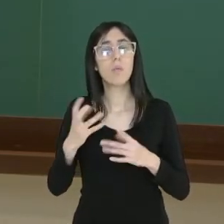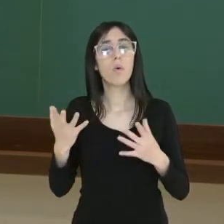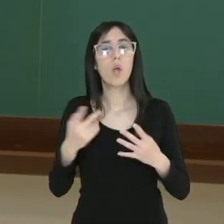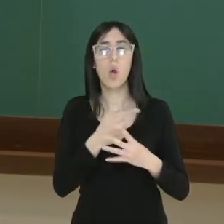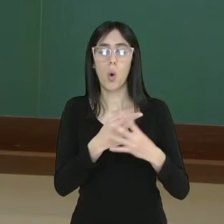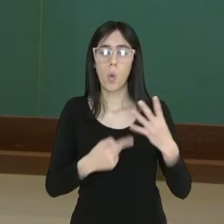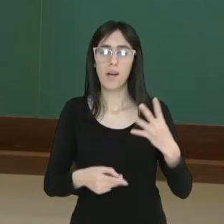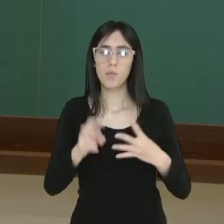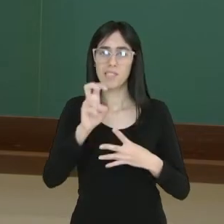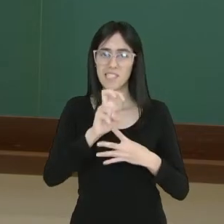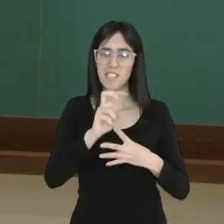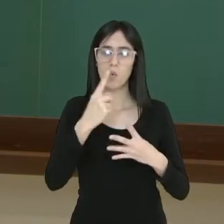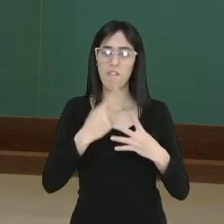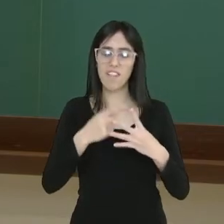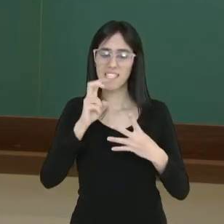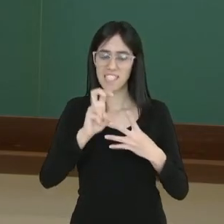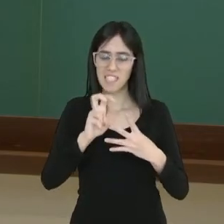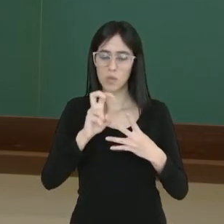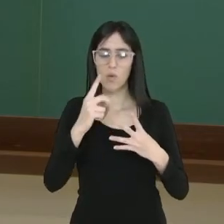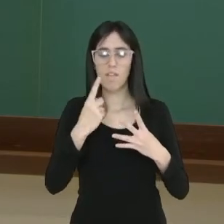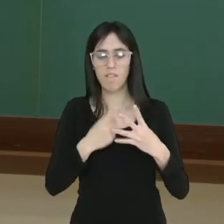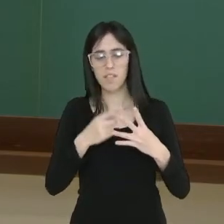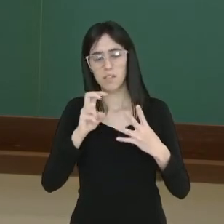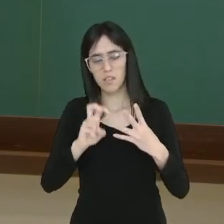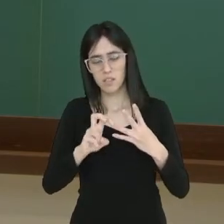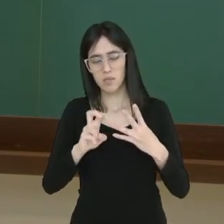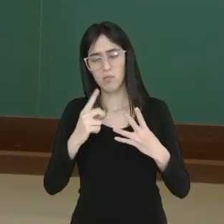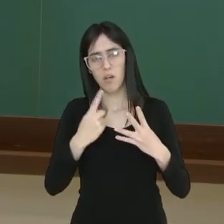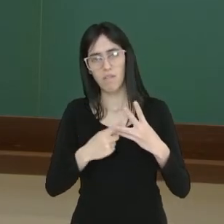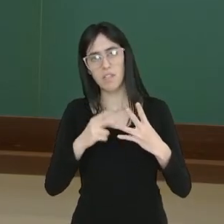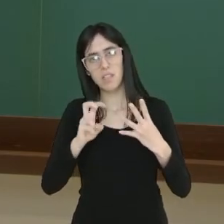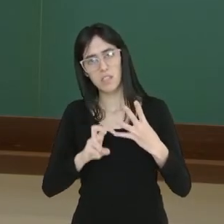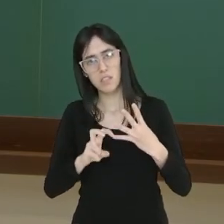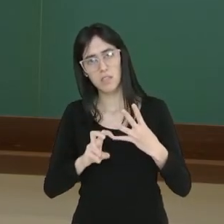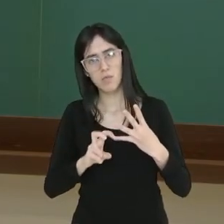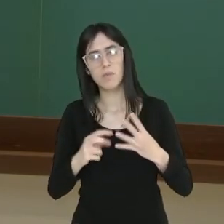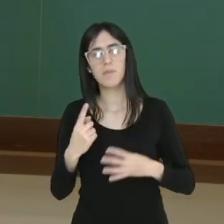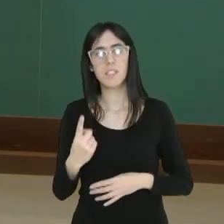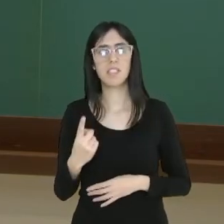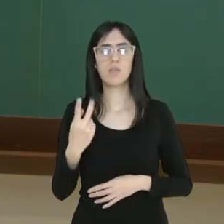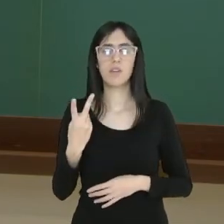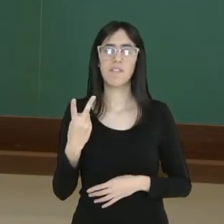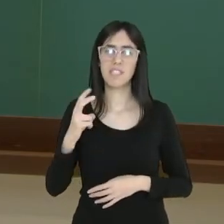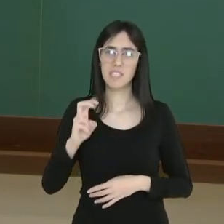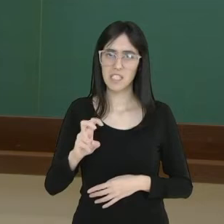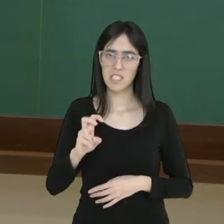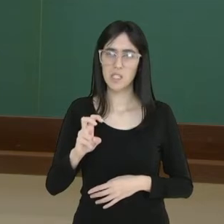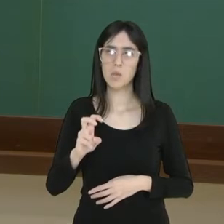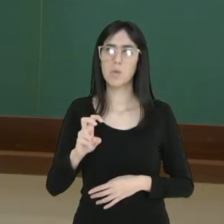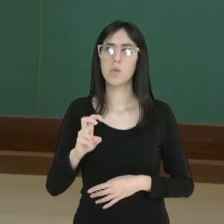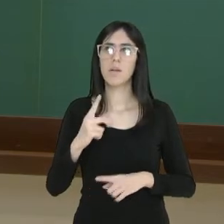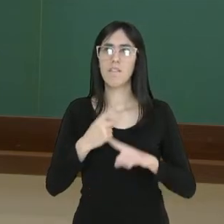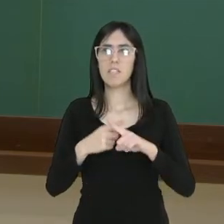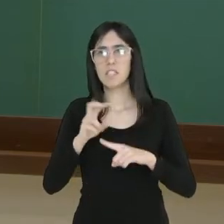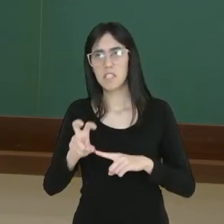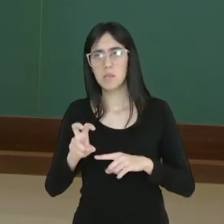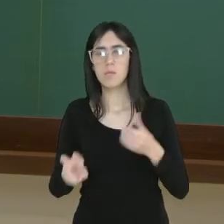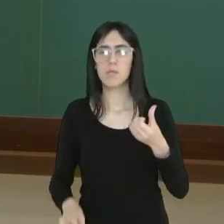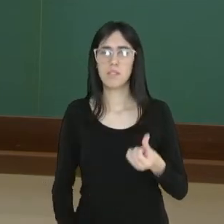pessoal? 5 vezes 5, 25. 25 vezes 5, 125. 125 vezes